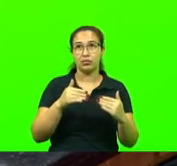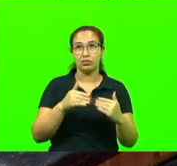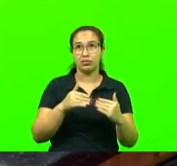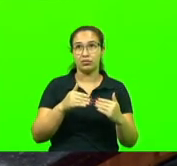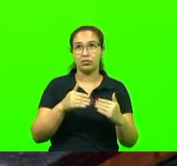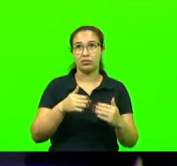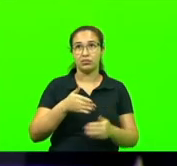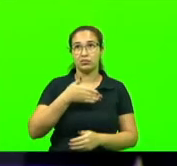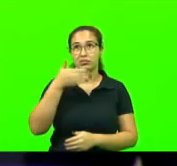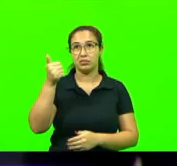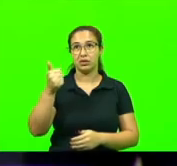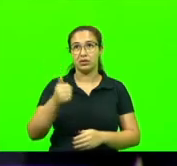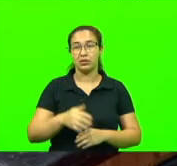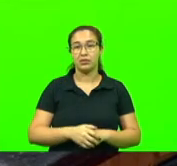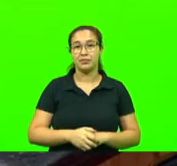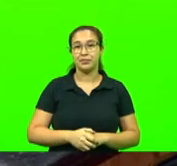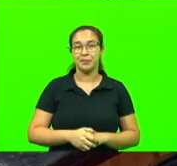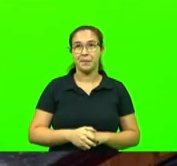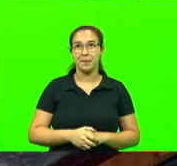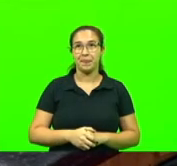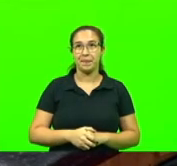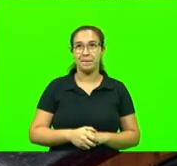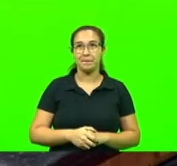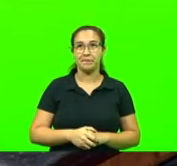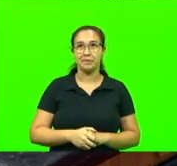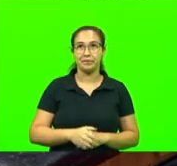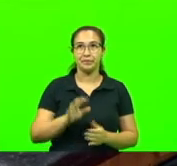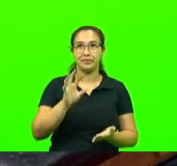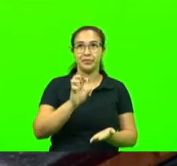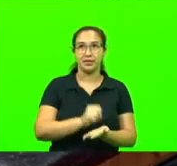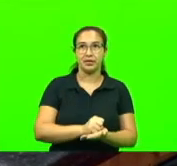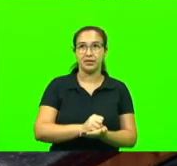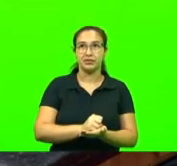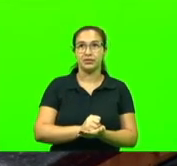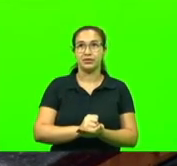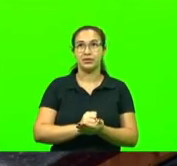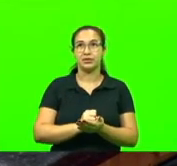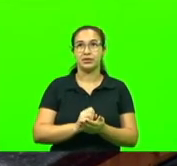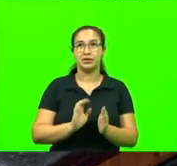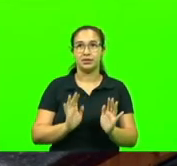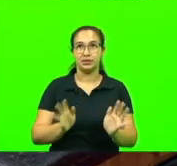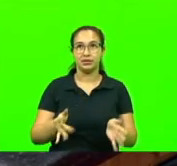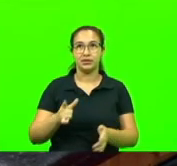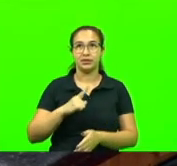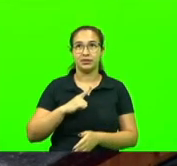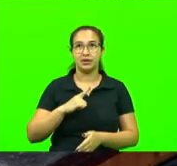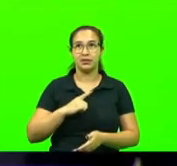melhor. Mas só para registrar, né? Já temos há muito tempo.